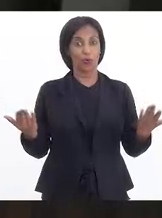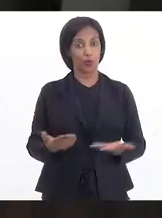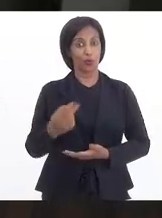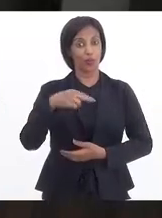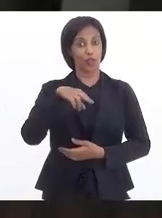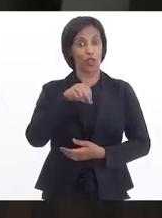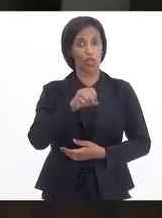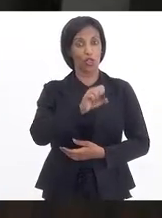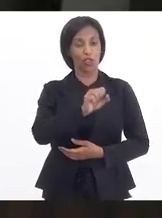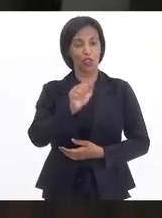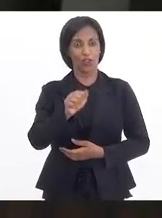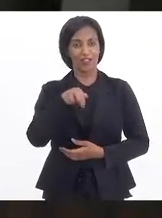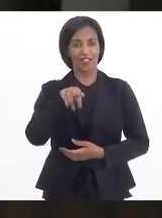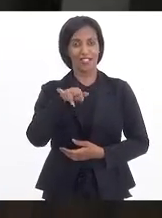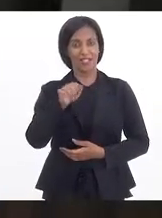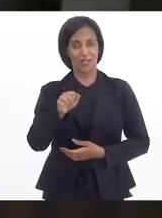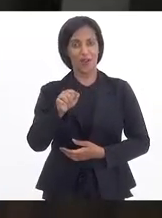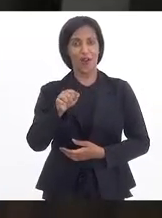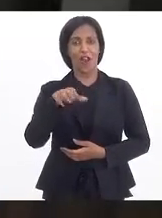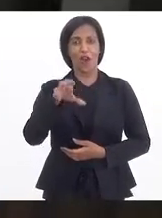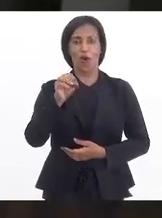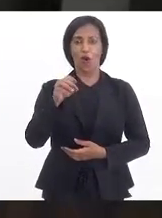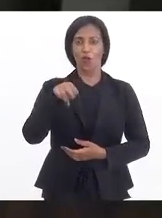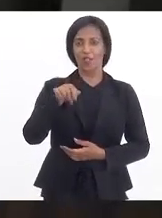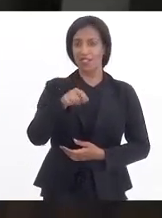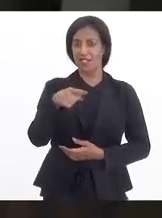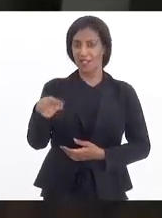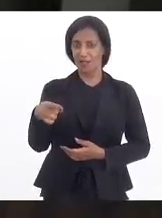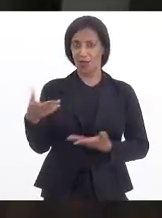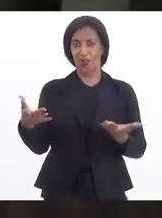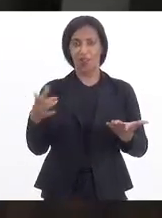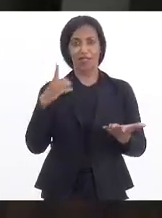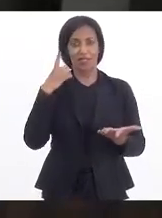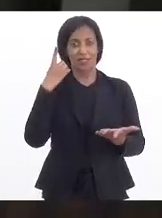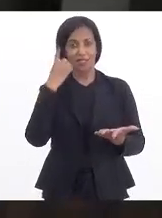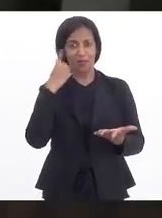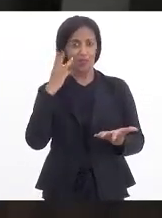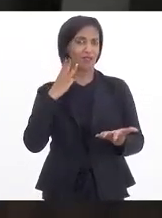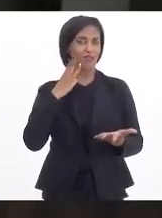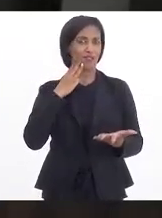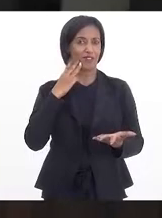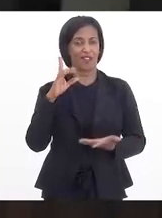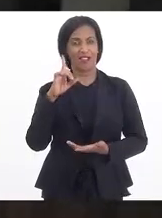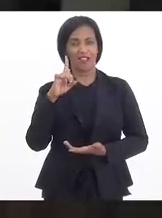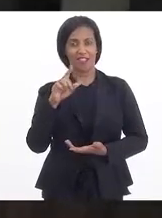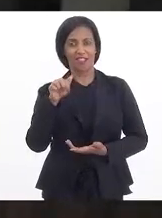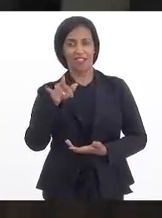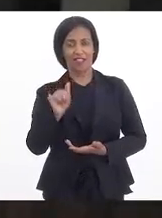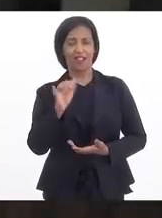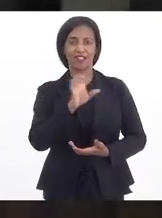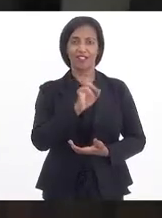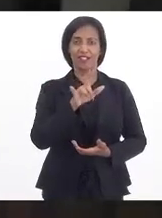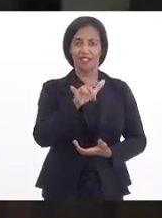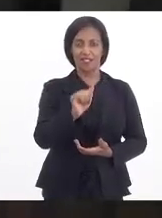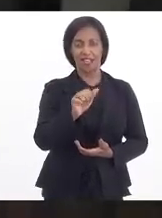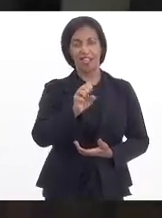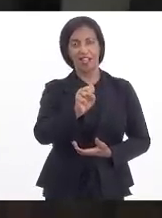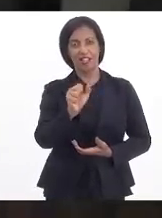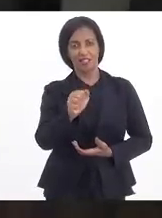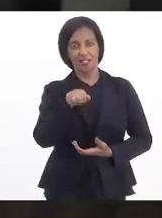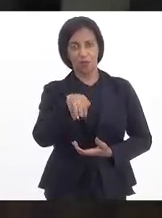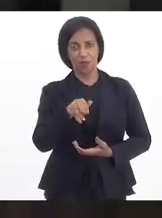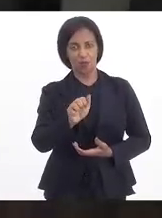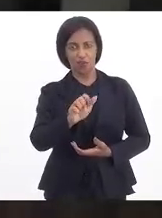Senhora da Conceição Deputado waldeck Dani Oi Dani deputada Célia Deputado